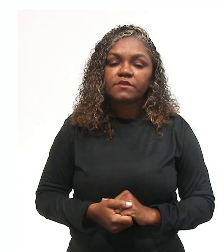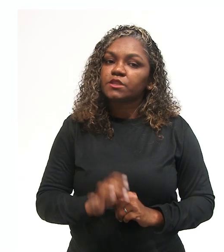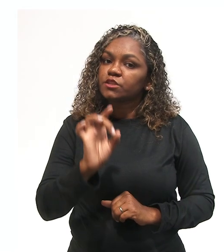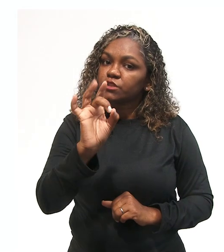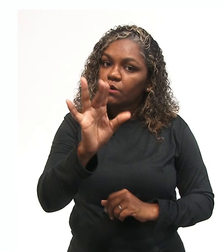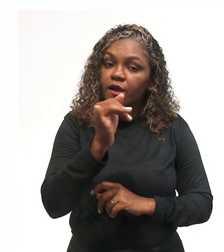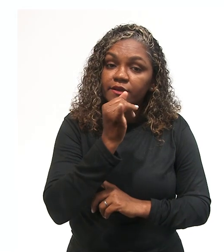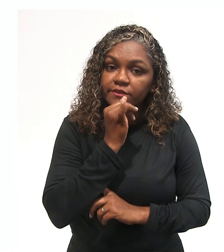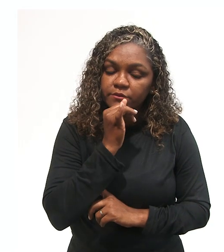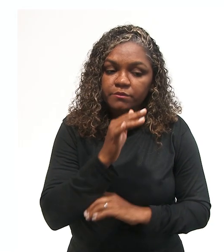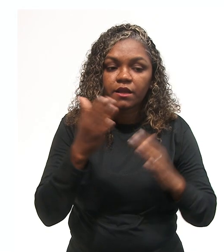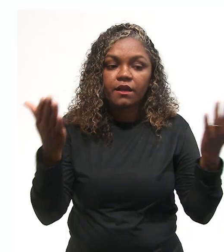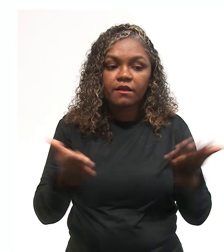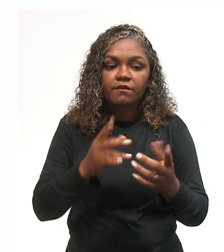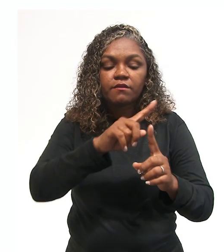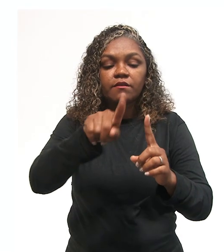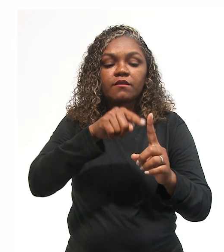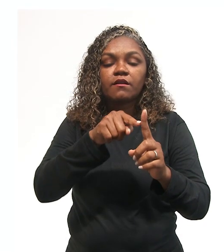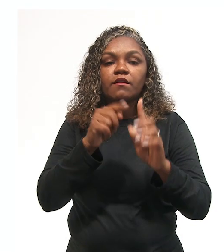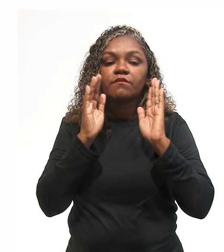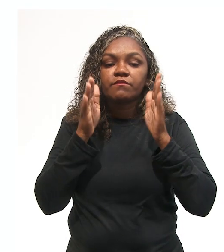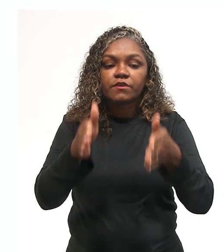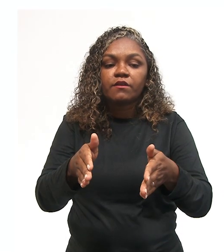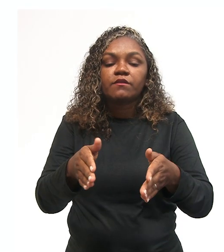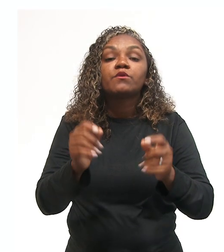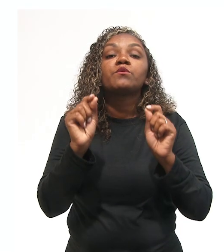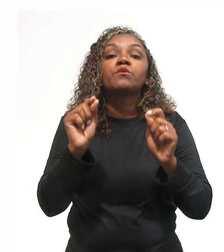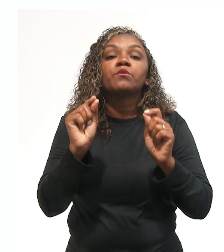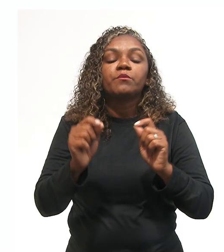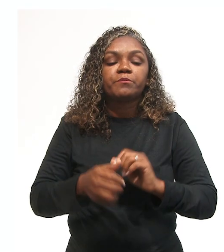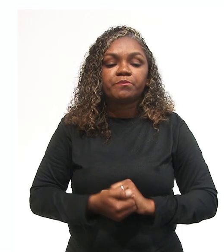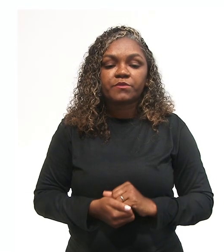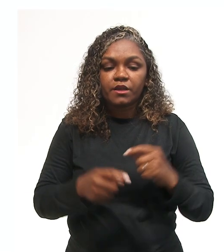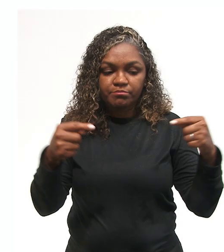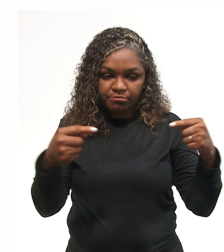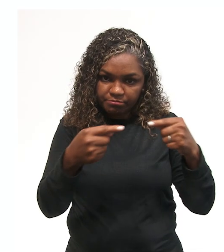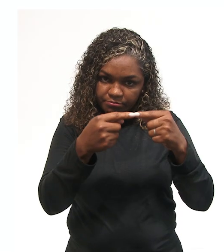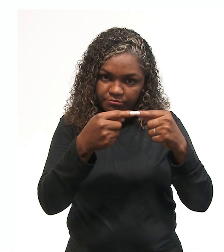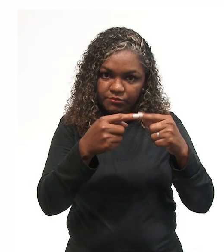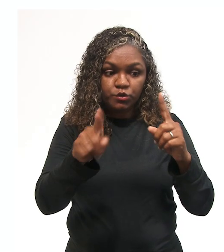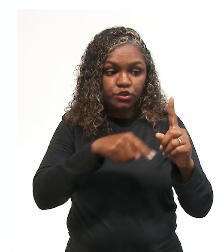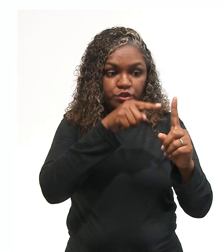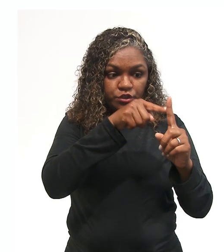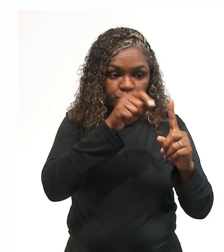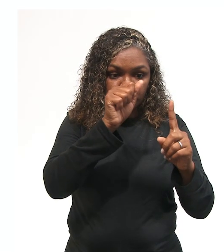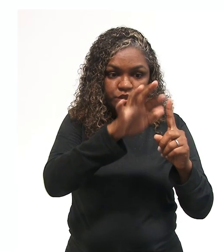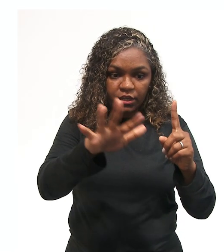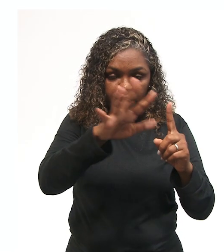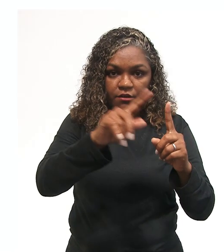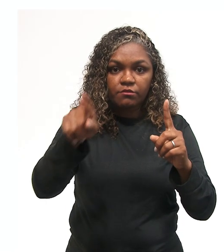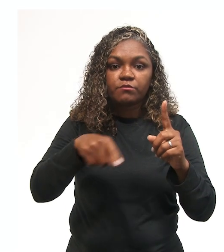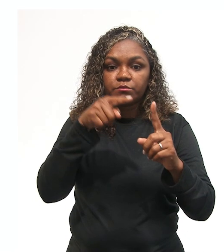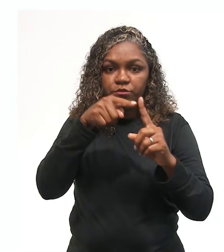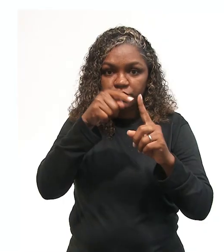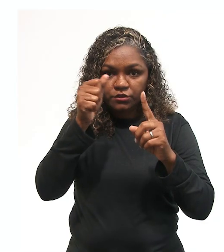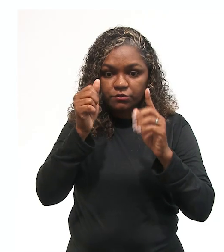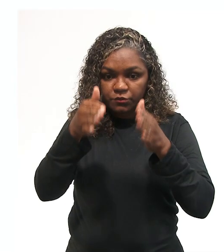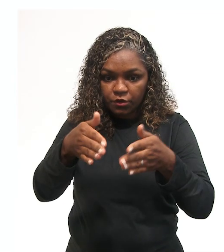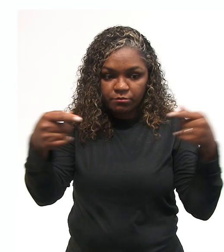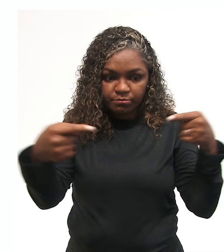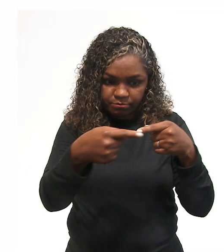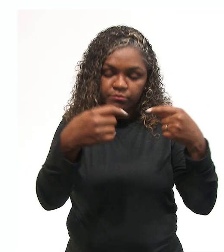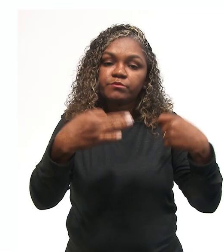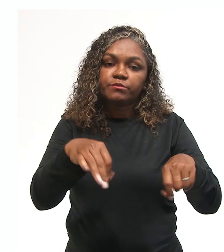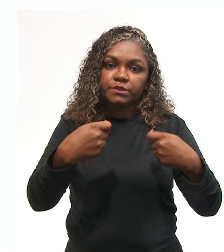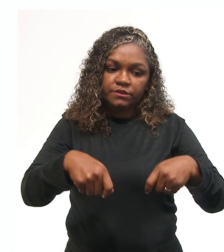ou metas intermediárias. Devem ser coerentes com o objetivo geral. Identificar, descrever, propor,